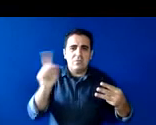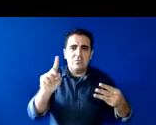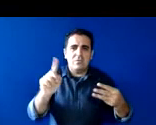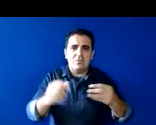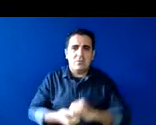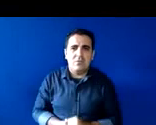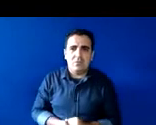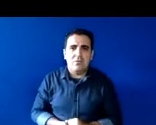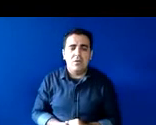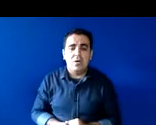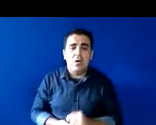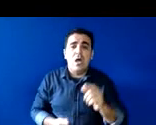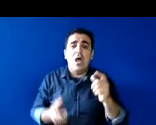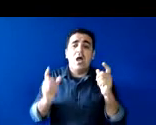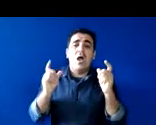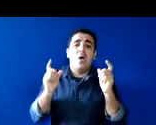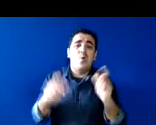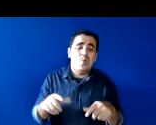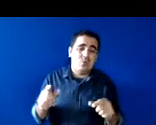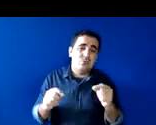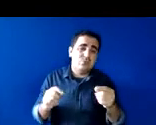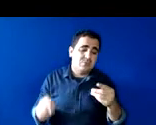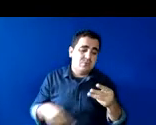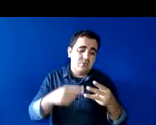foi que aquela morte materna